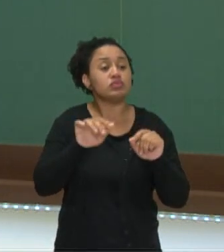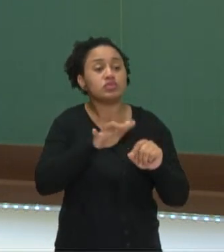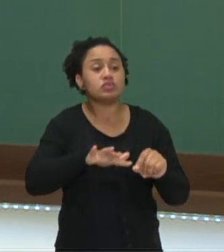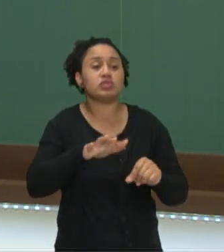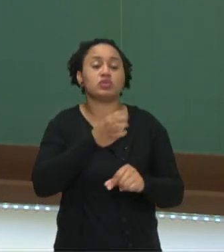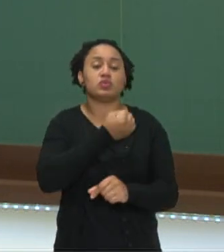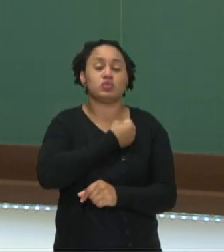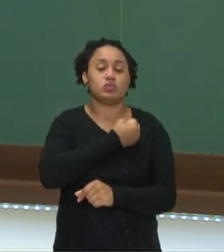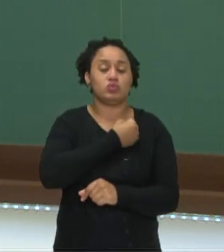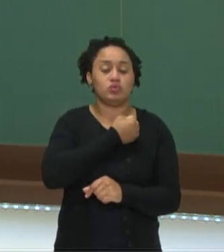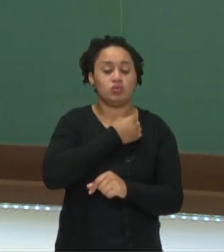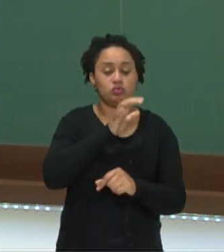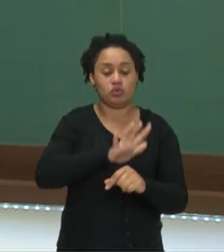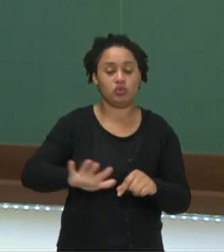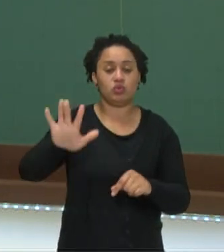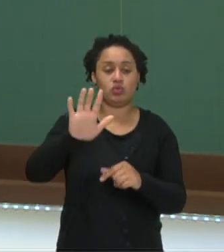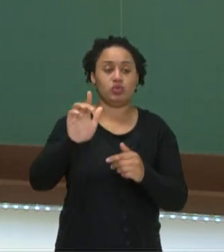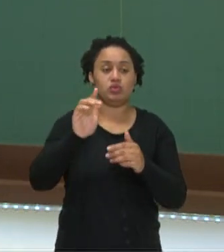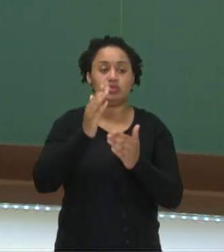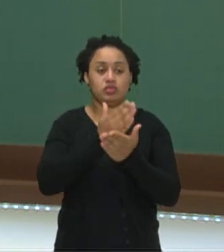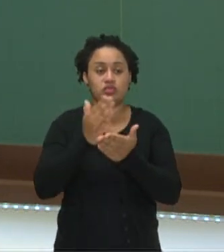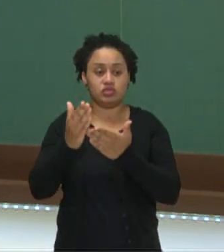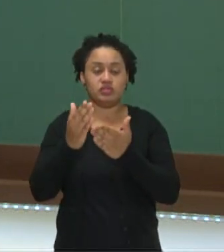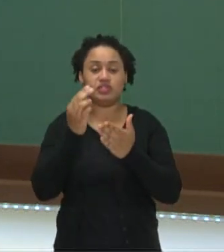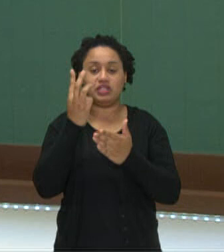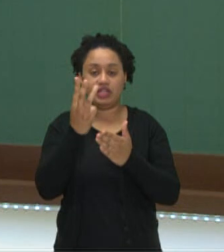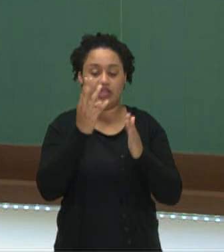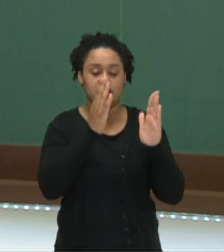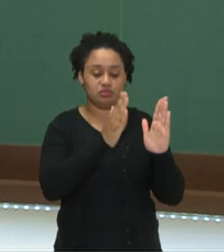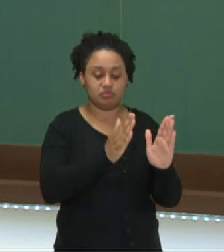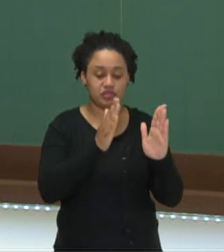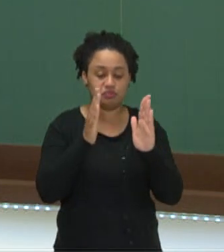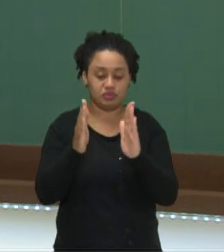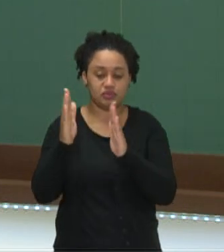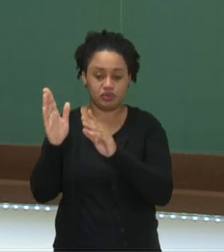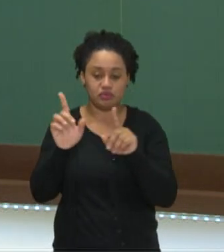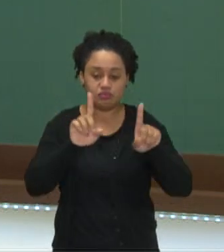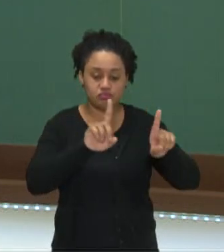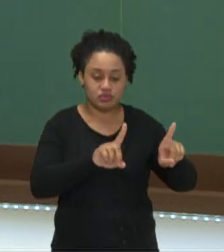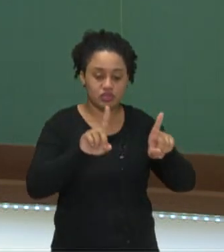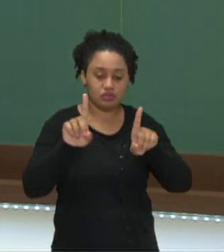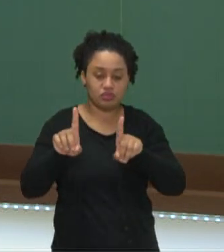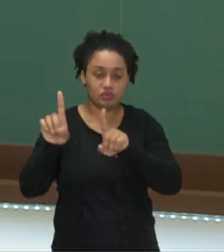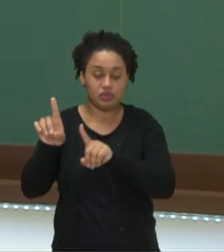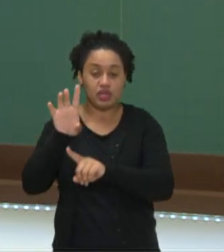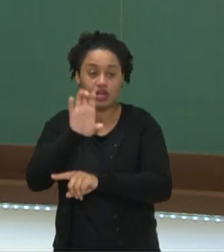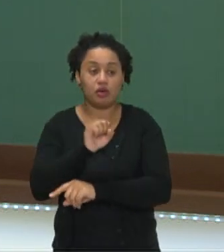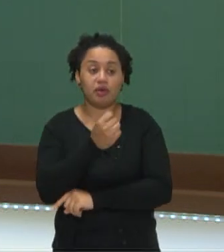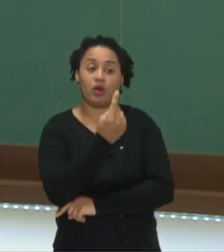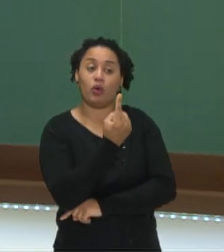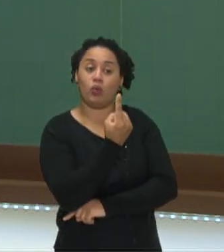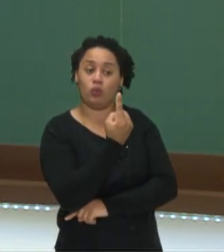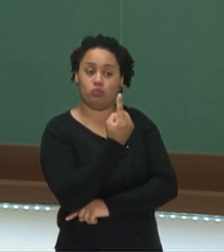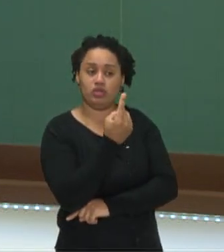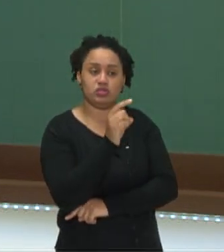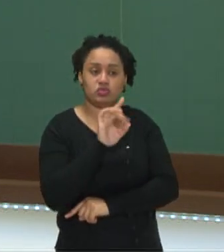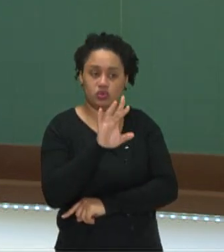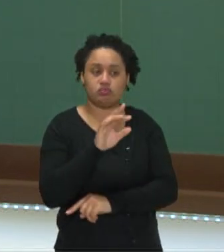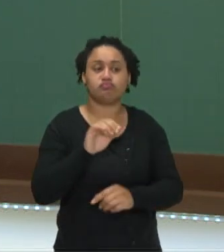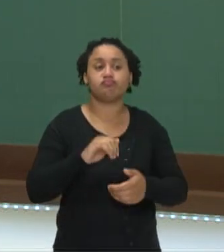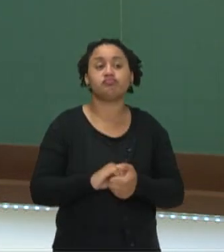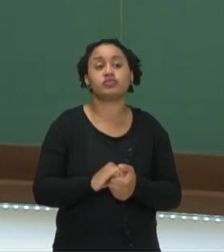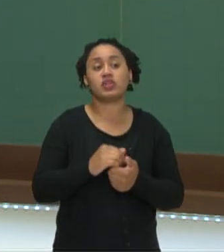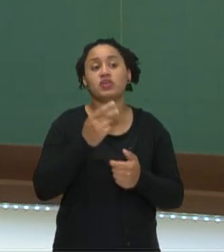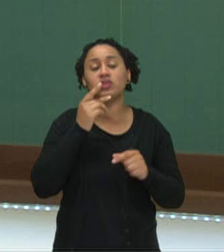número inteiro e dividindo ele em 3 partes iguais, mas eu estou pegando apenas uma das partes, a gente